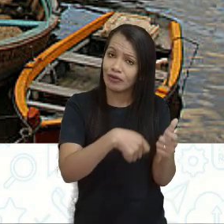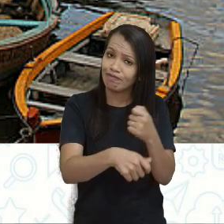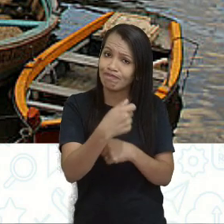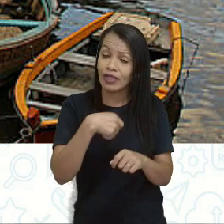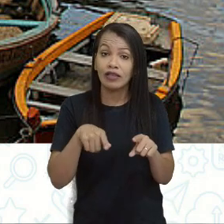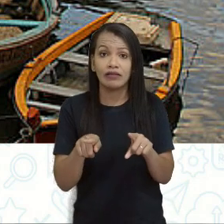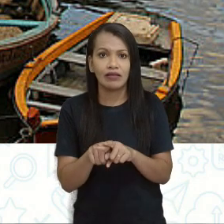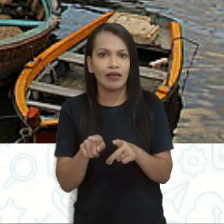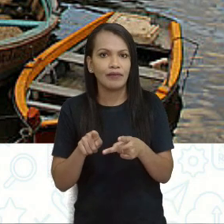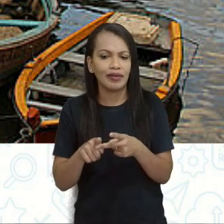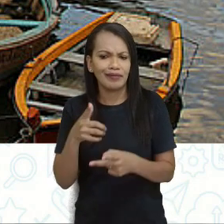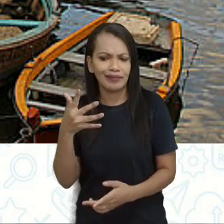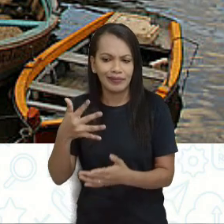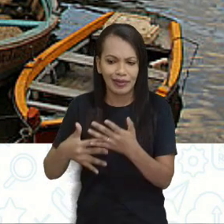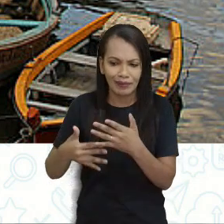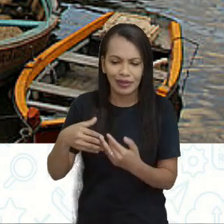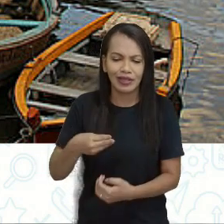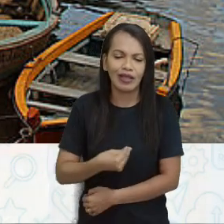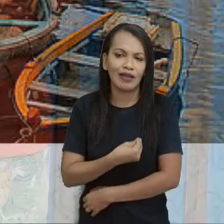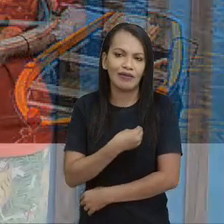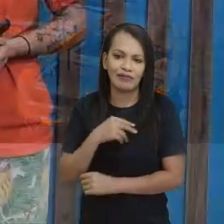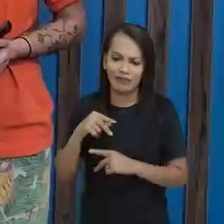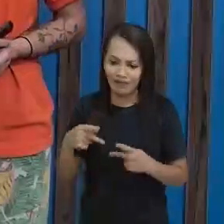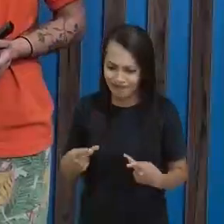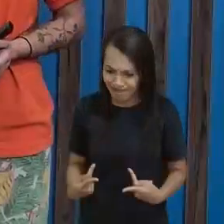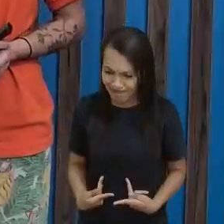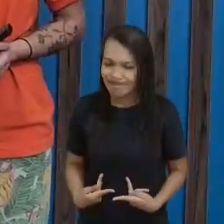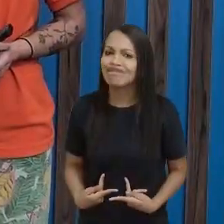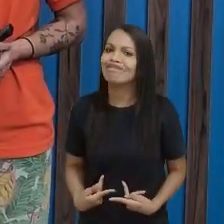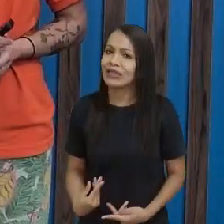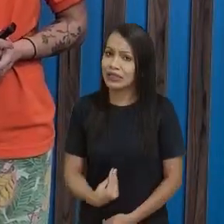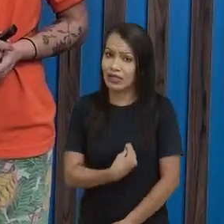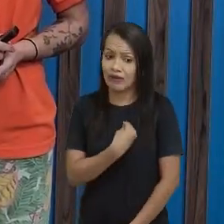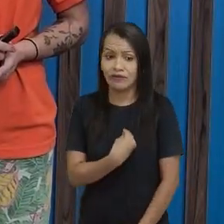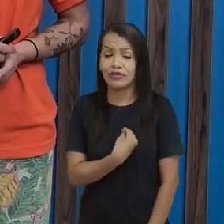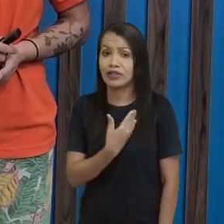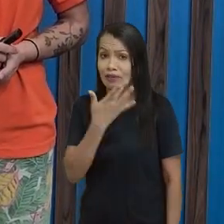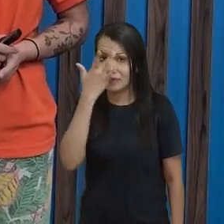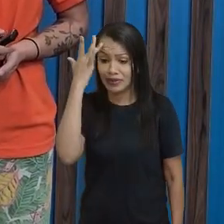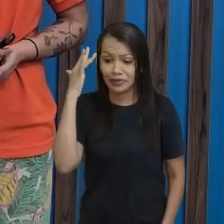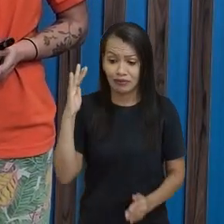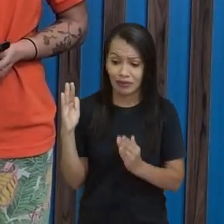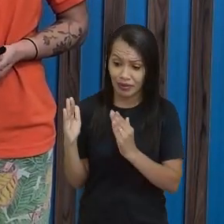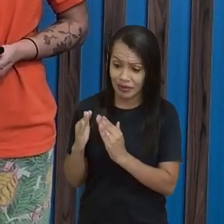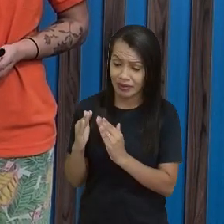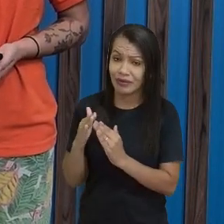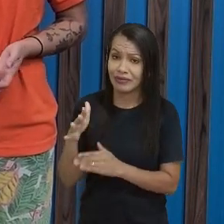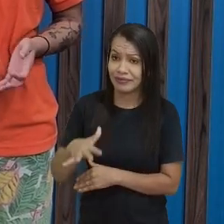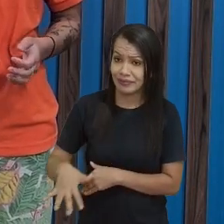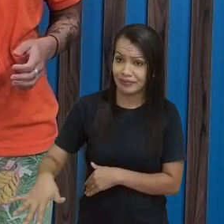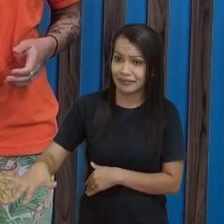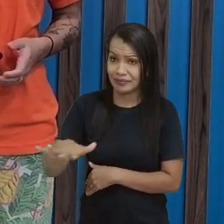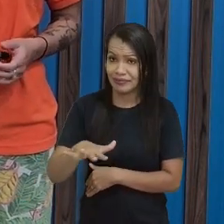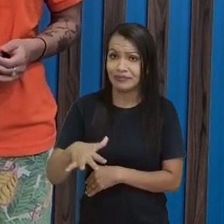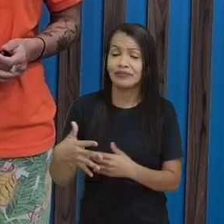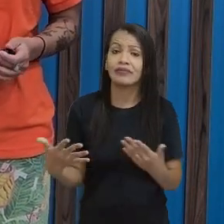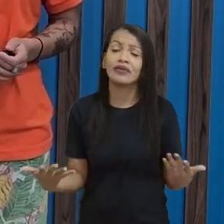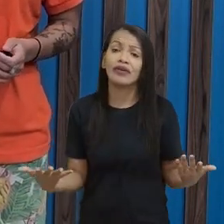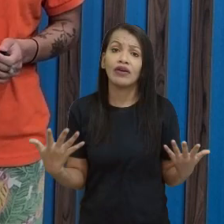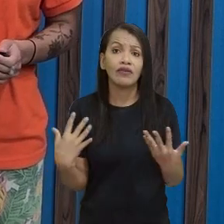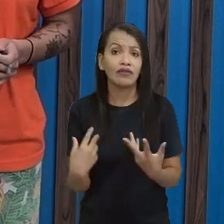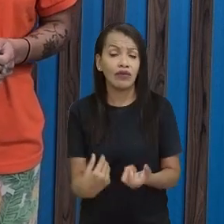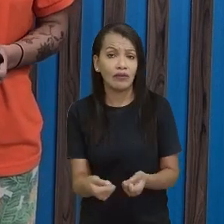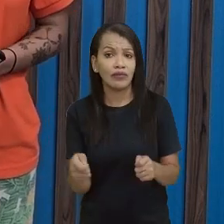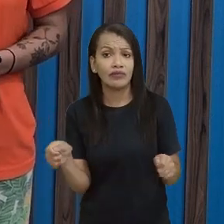um ambiente poluído impacta bastante na vida de quem mora nessa região, certo? E aí